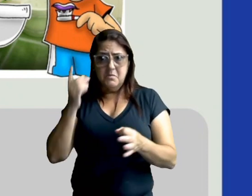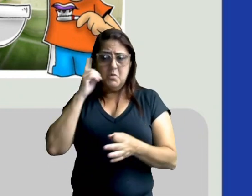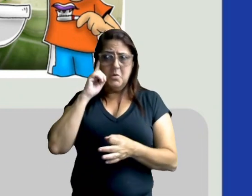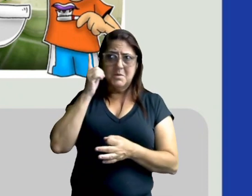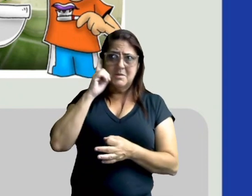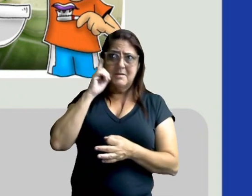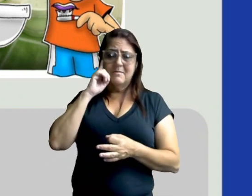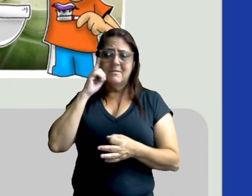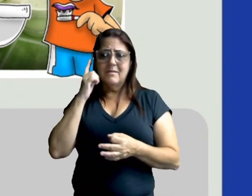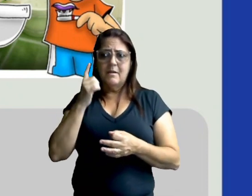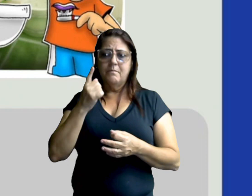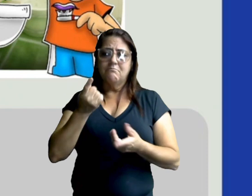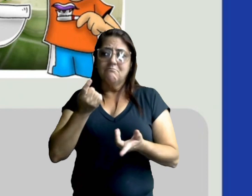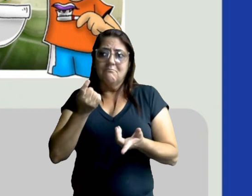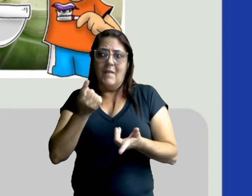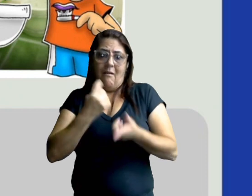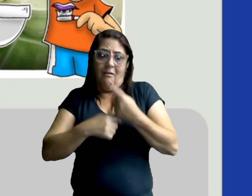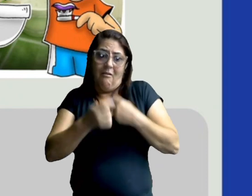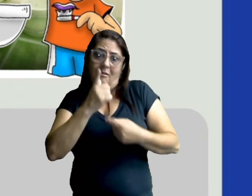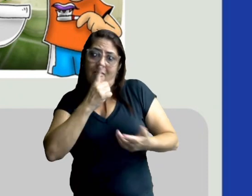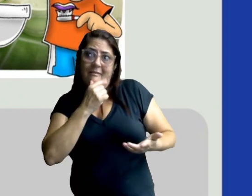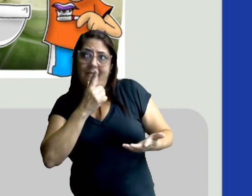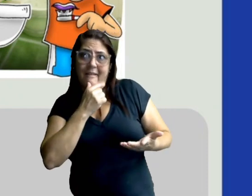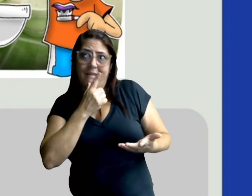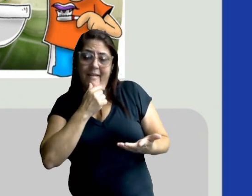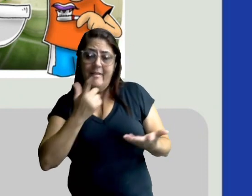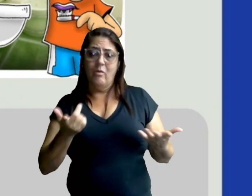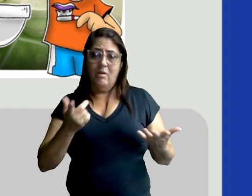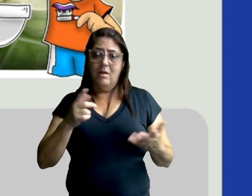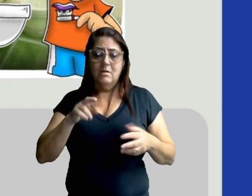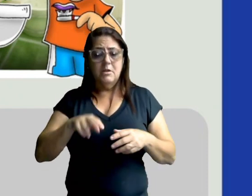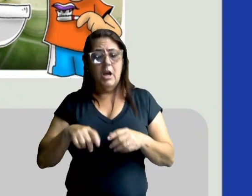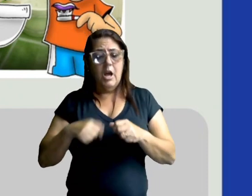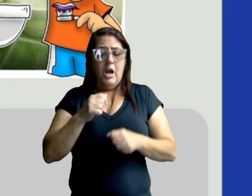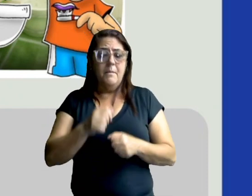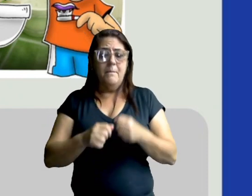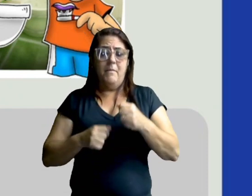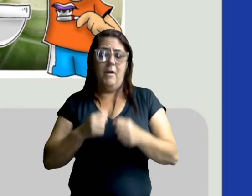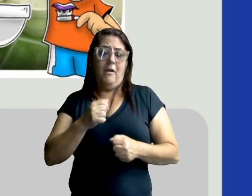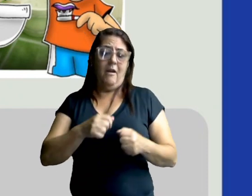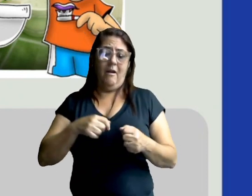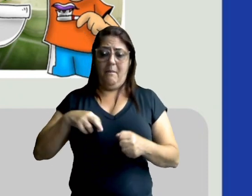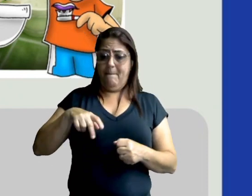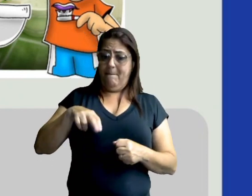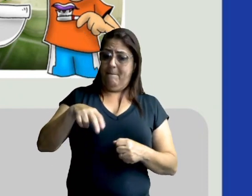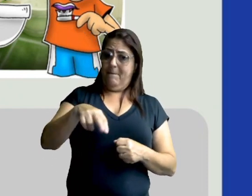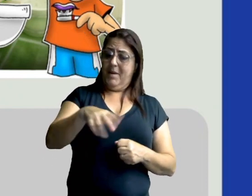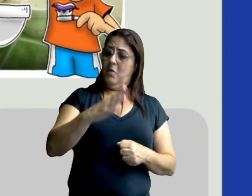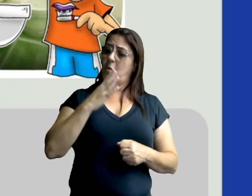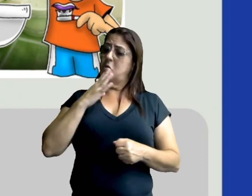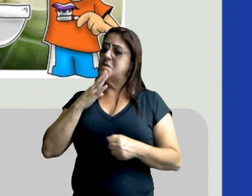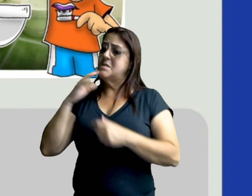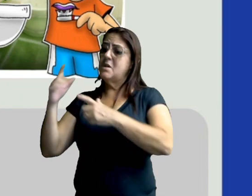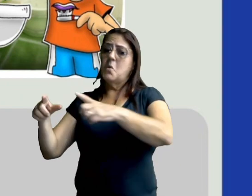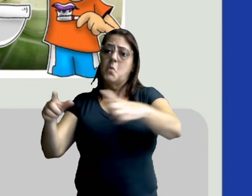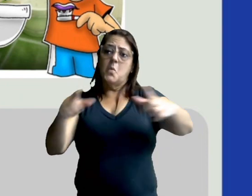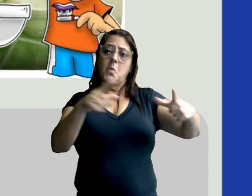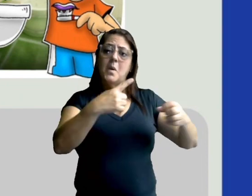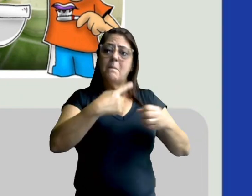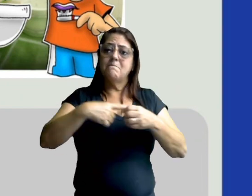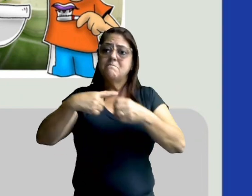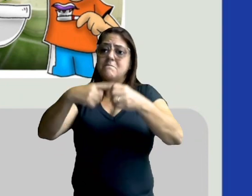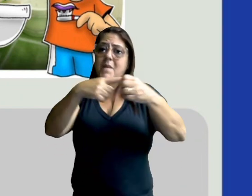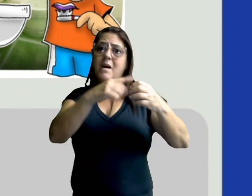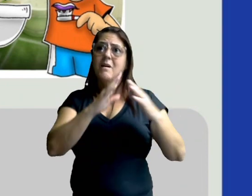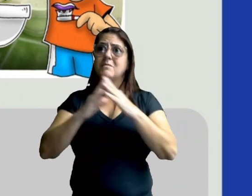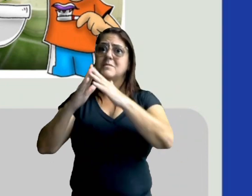dia. Economizar água e andar mais a pé ao caminhar, conhecer melhor o bairro, as moradias. Por quê,